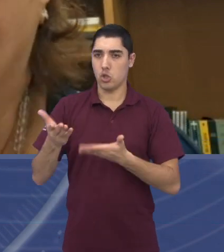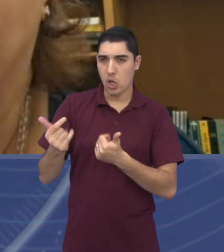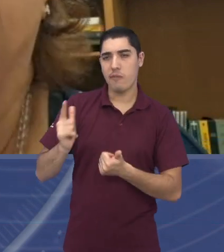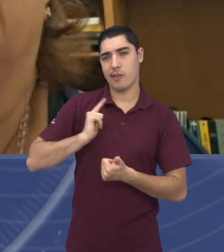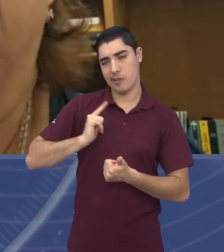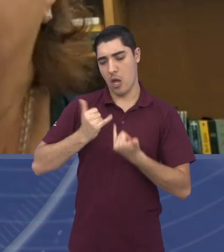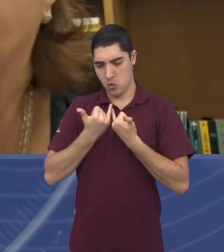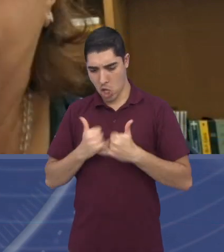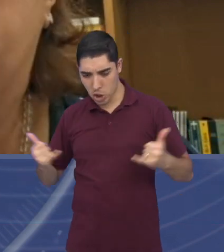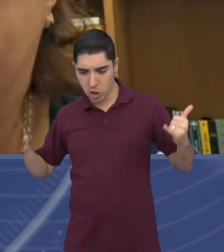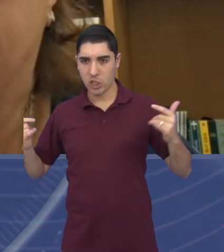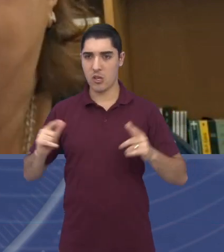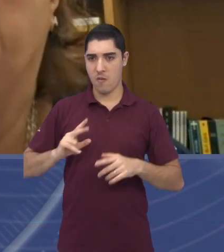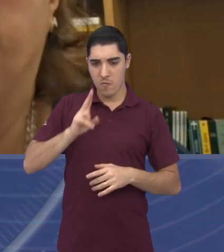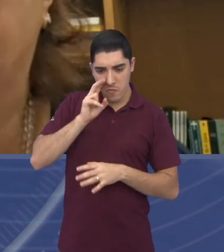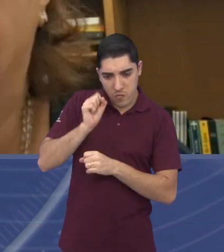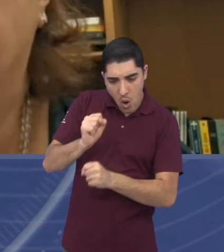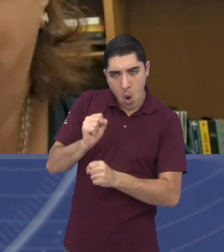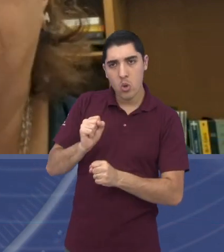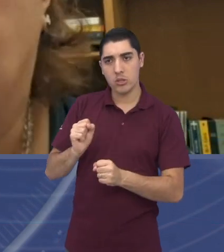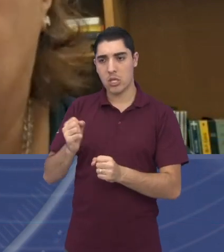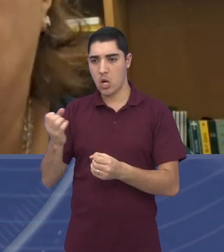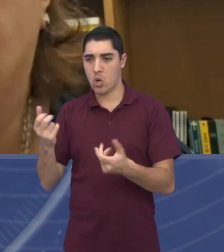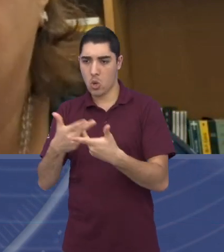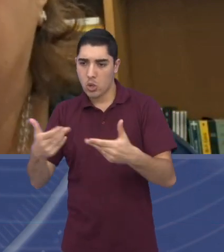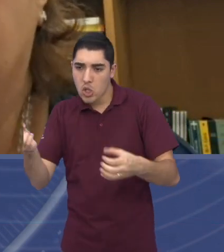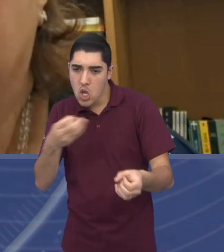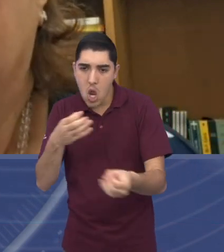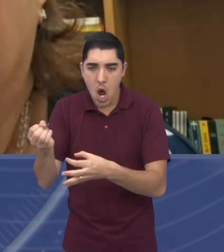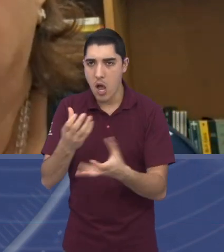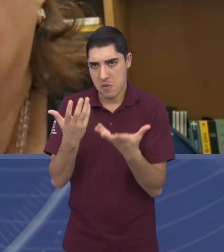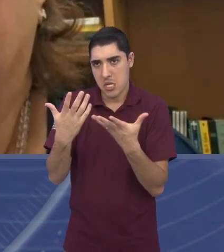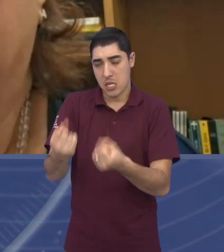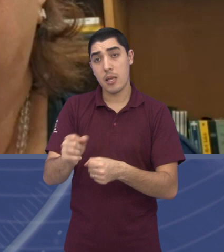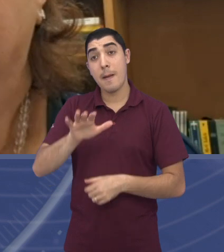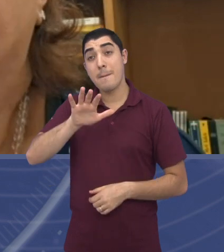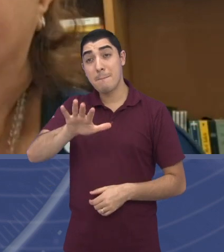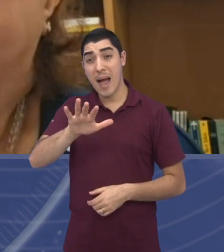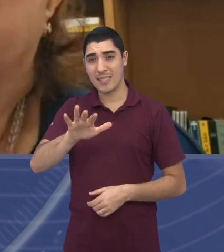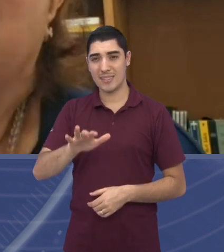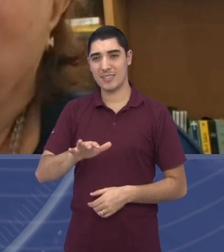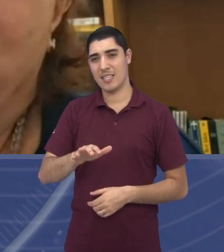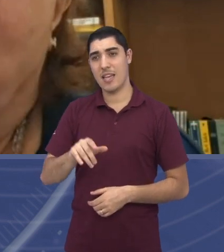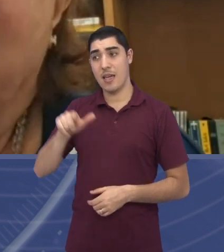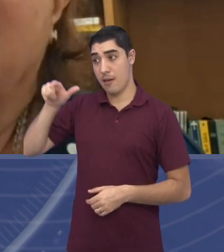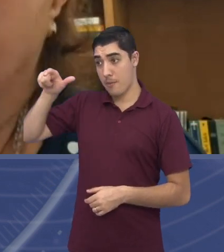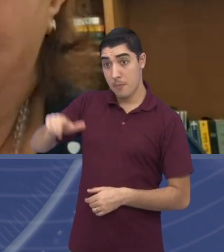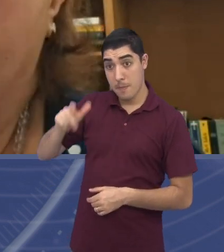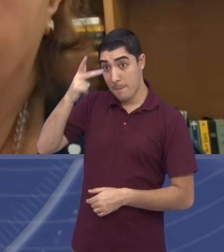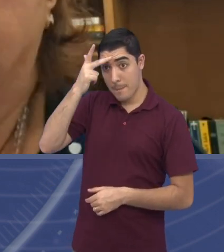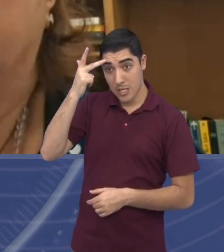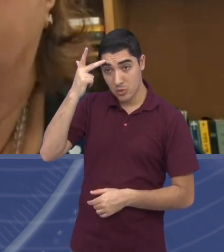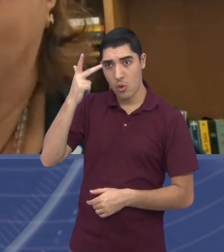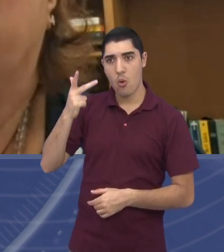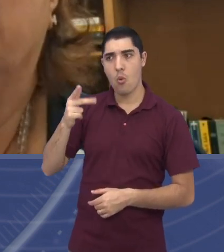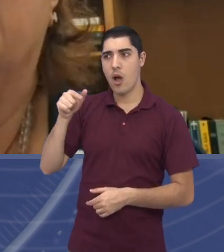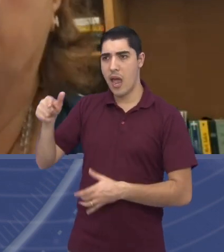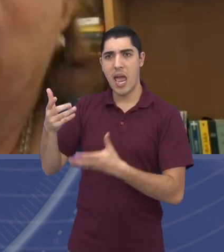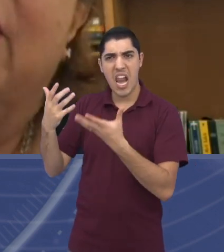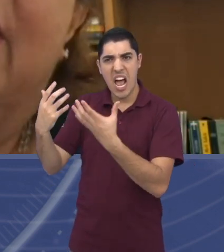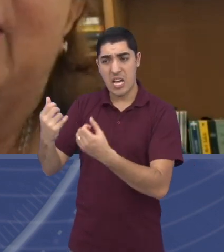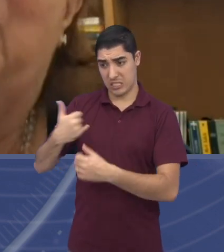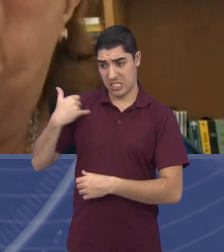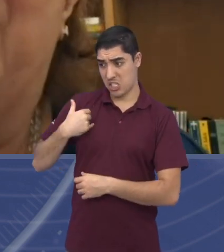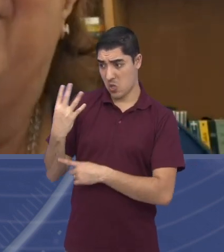a força, a energia, a disponibilidade para o novo. Agora, permanecer jovem, ser capaz de entrar na faculdade